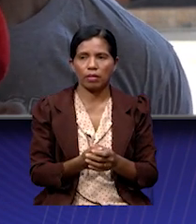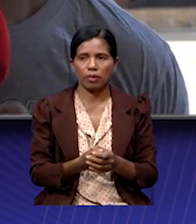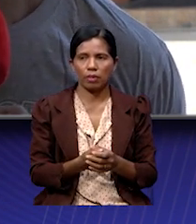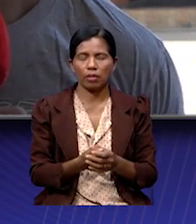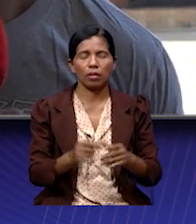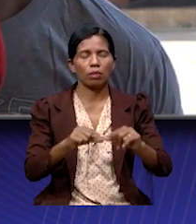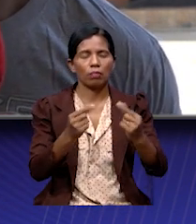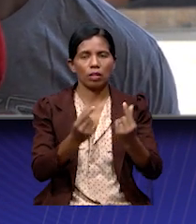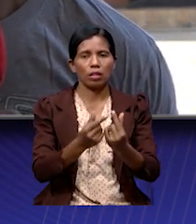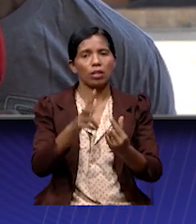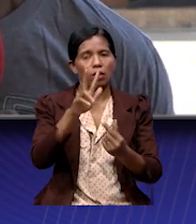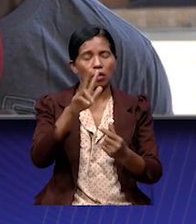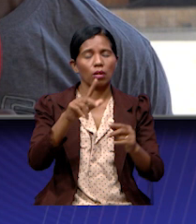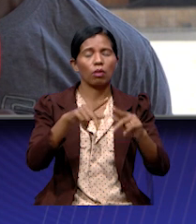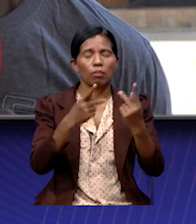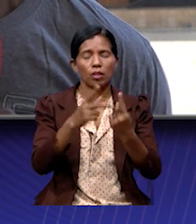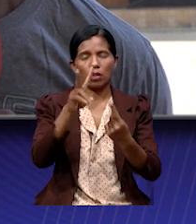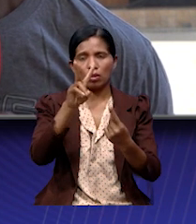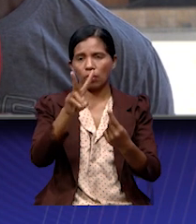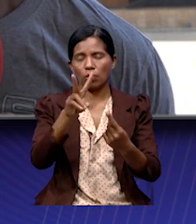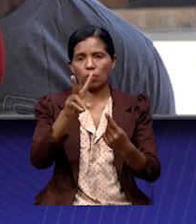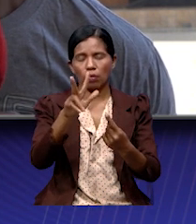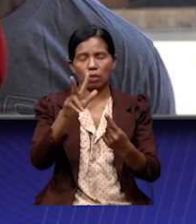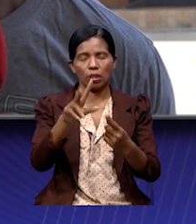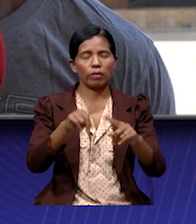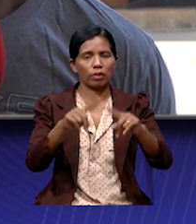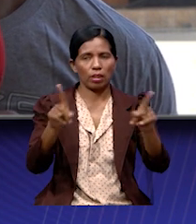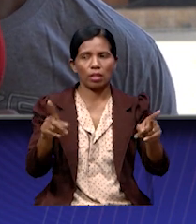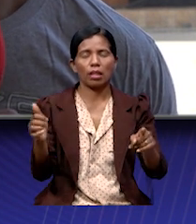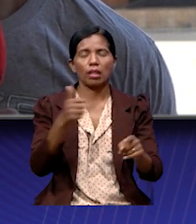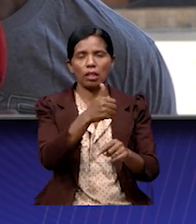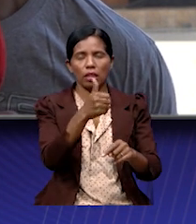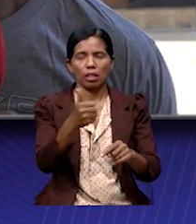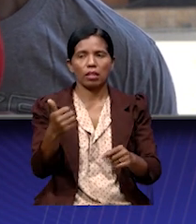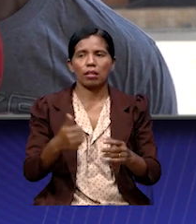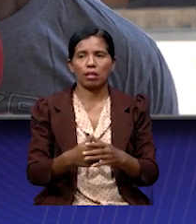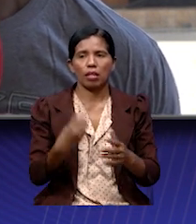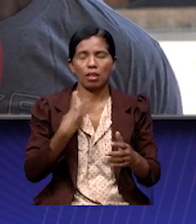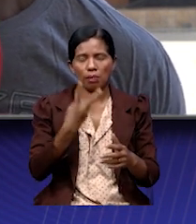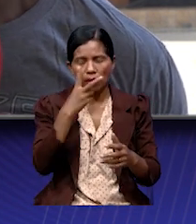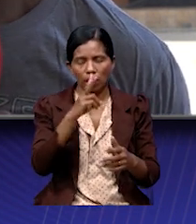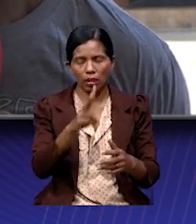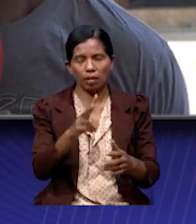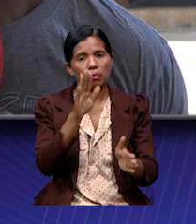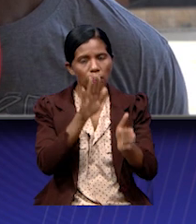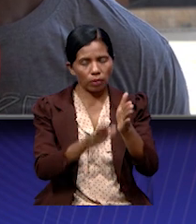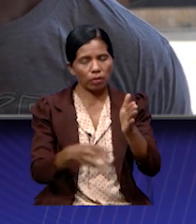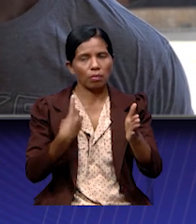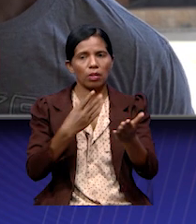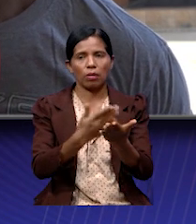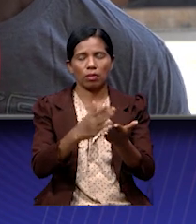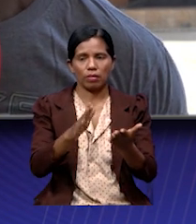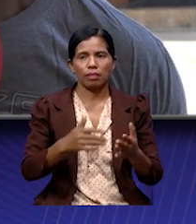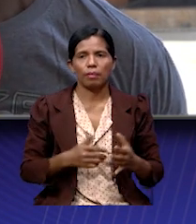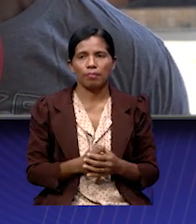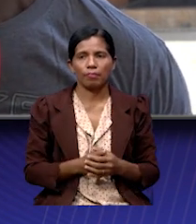nesam. Siapa ide dah buat cerita kalkulasi? Mas be kami hari ini nebe mak barato kami sosa.